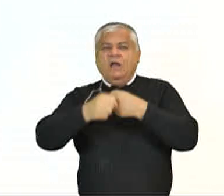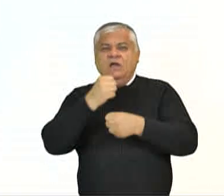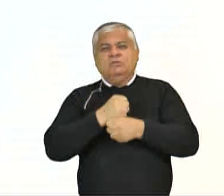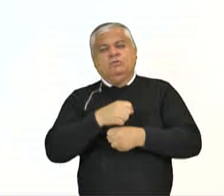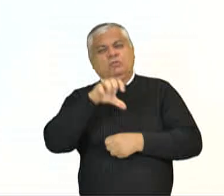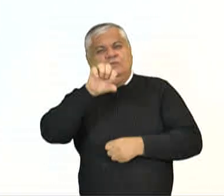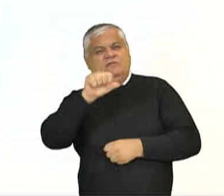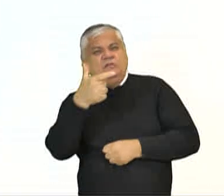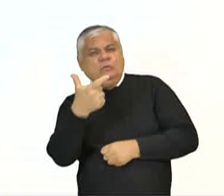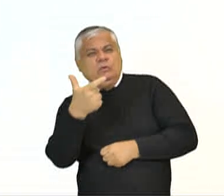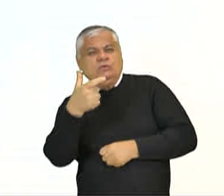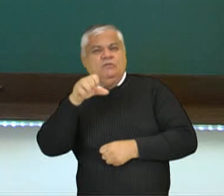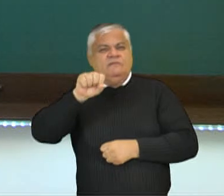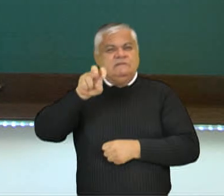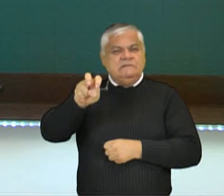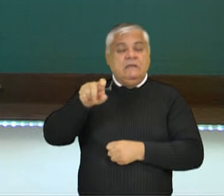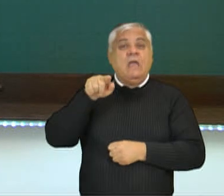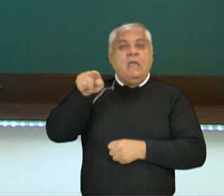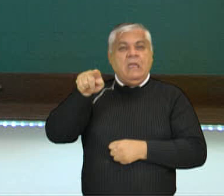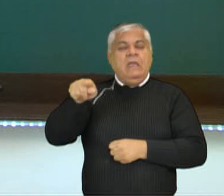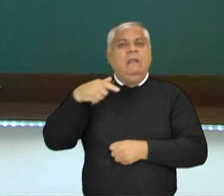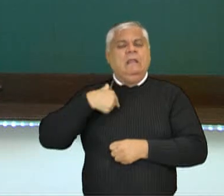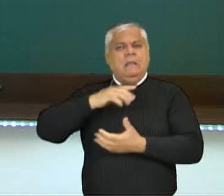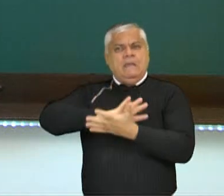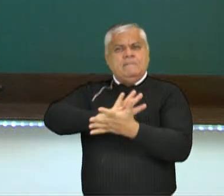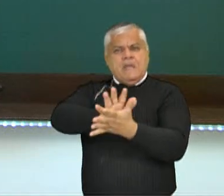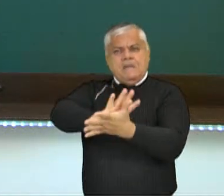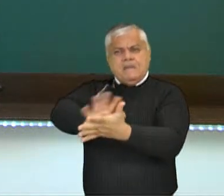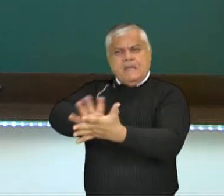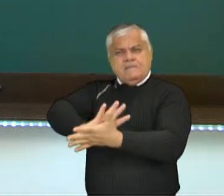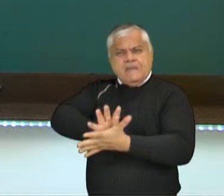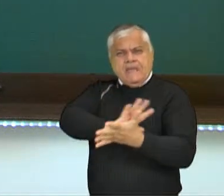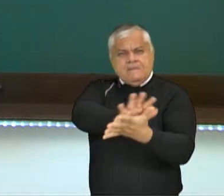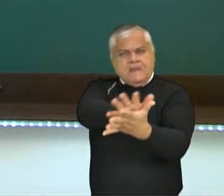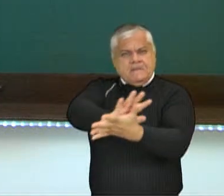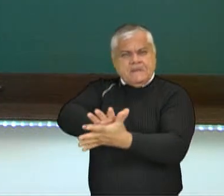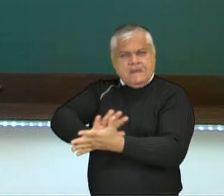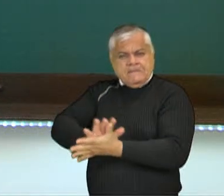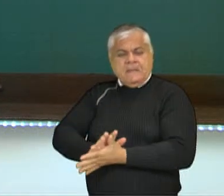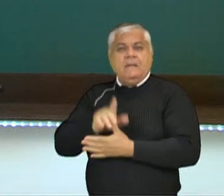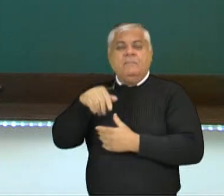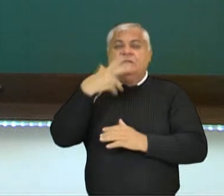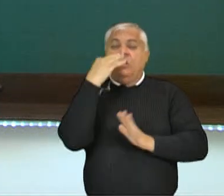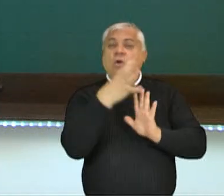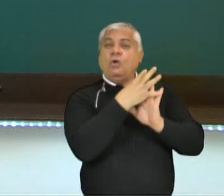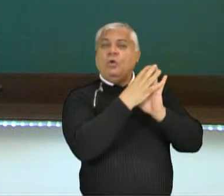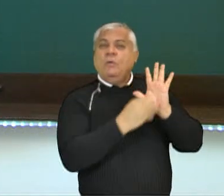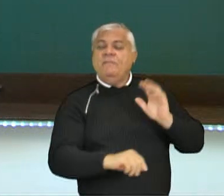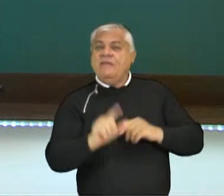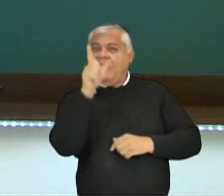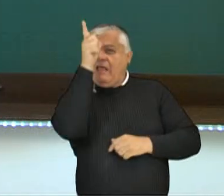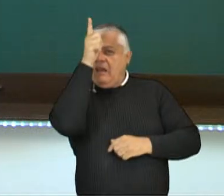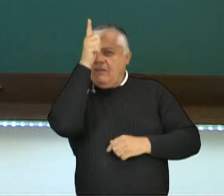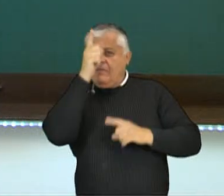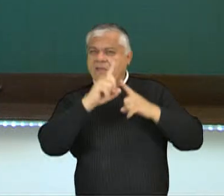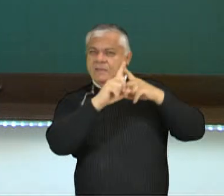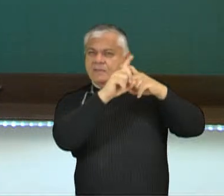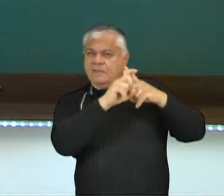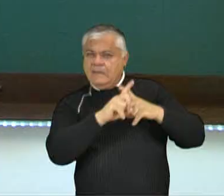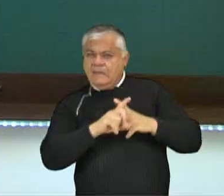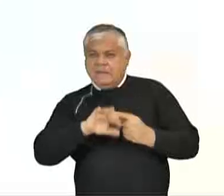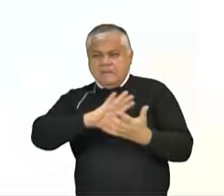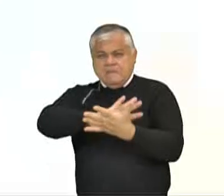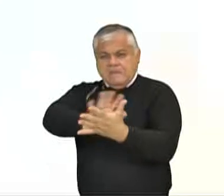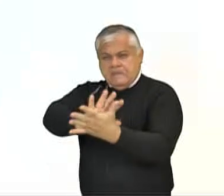foi acusado de genocídio. É o que a gente comentou aqui, a Alemanha nazista também promoveu uma tentativa de genocídio aí